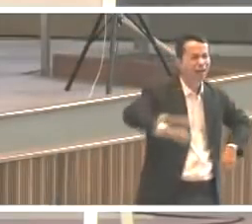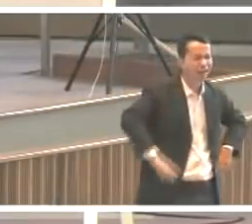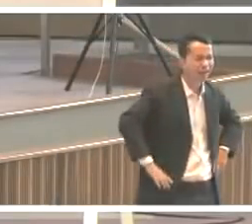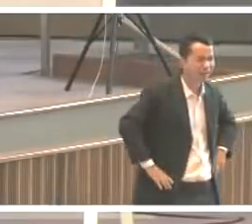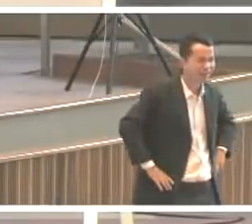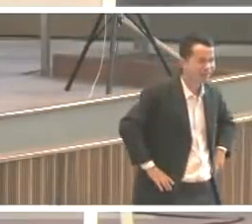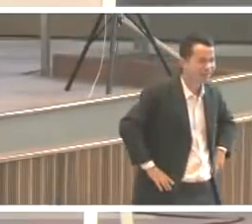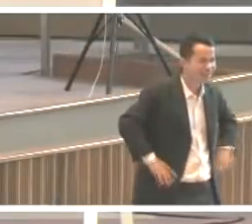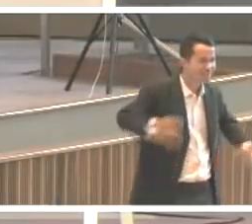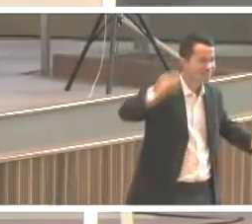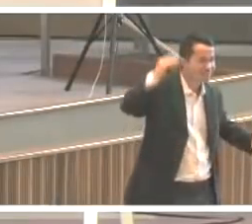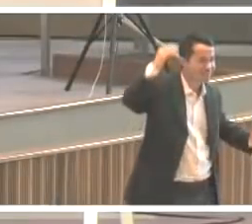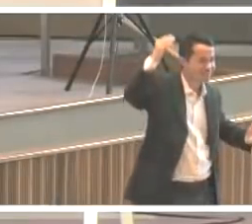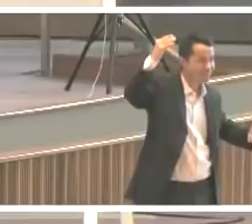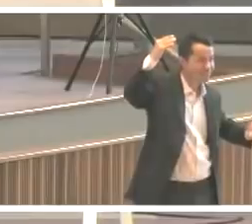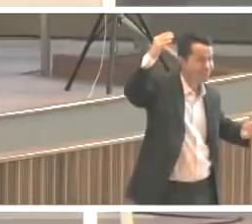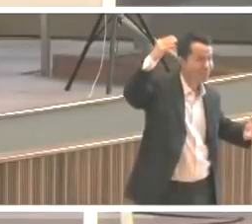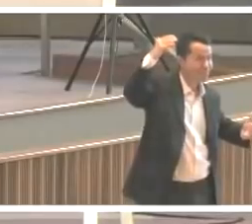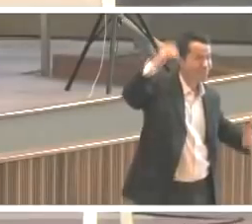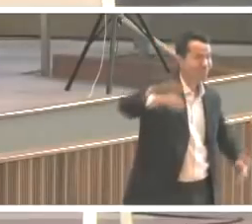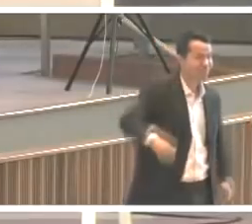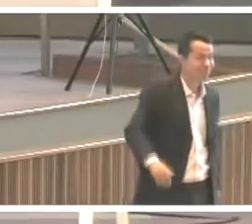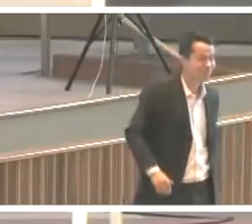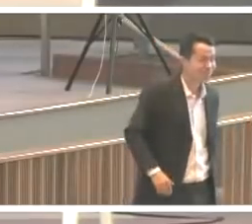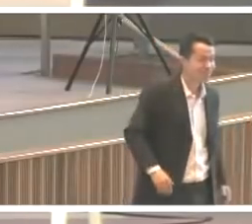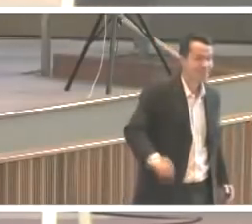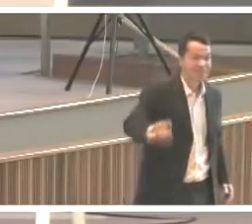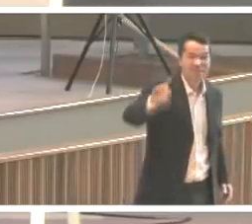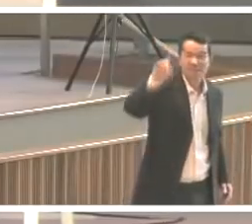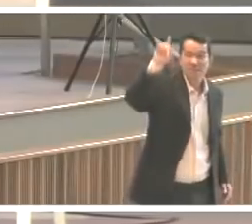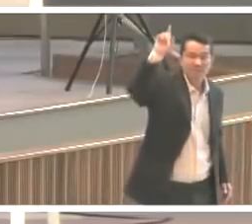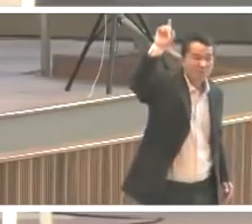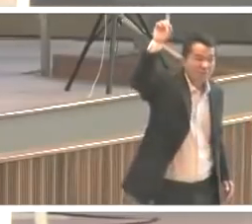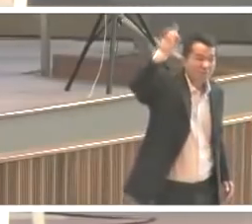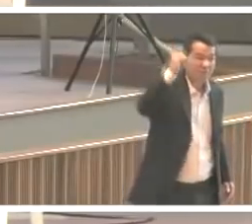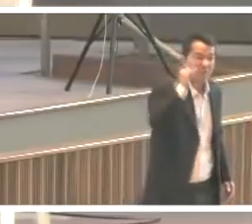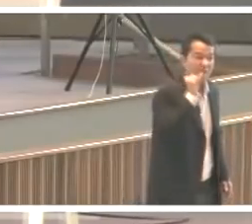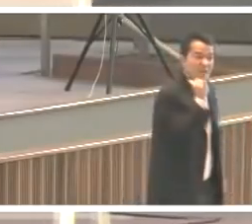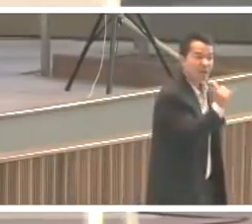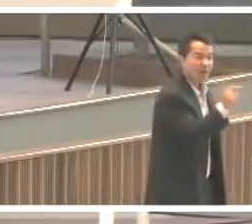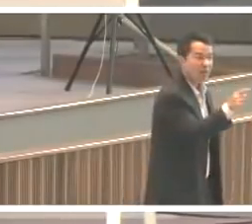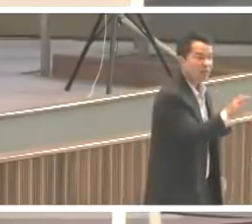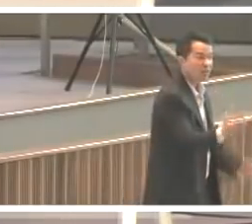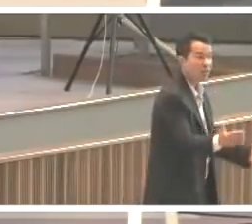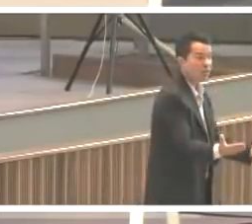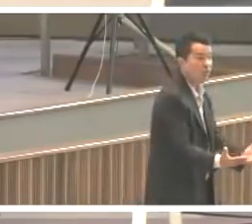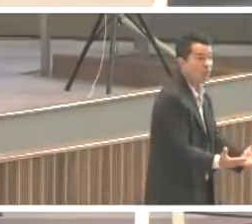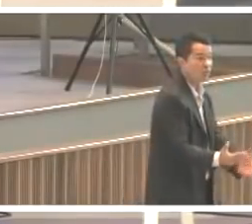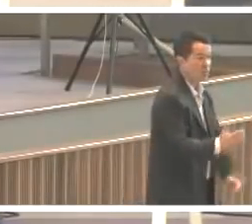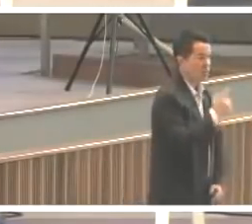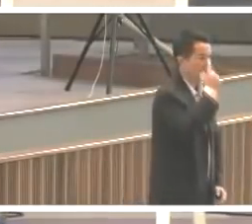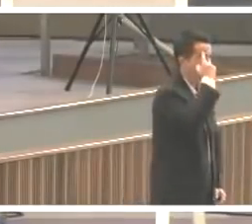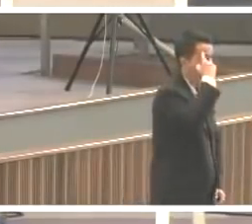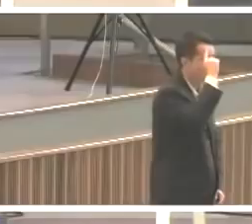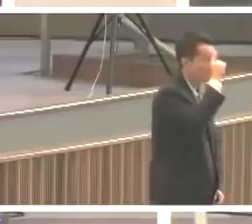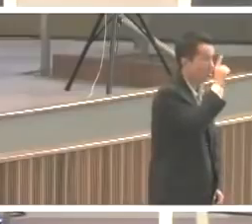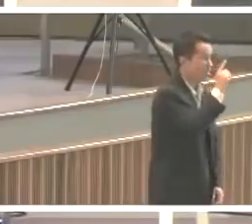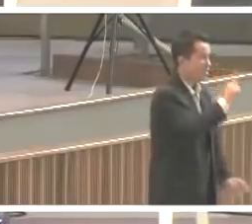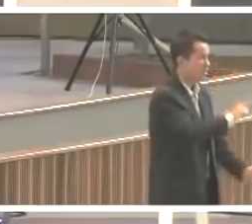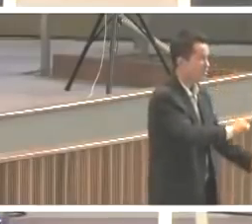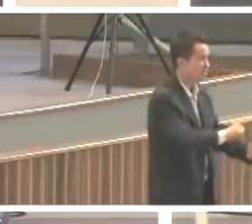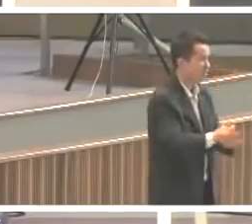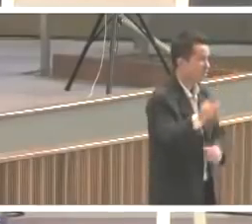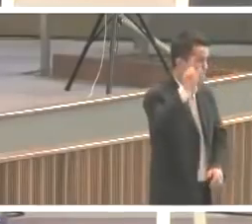vida. O que Deus está falando com você nesses dias? Deus não está mudo